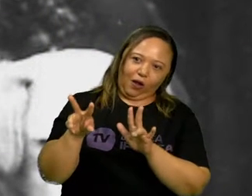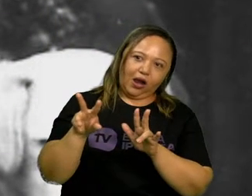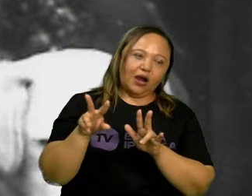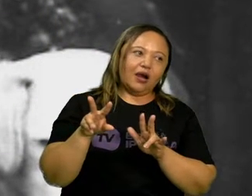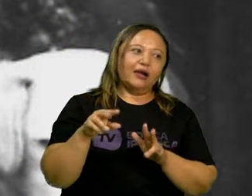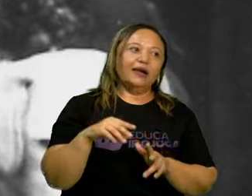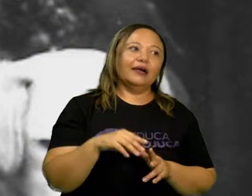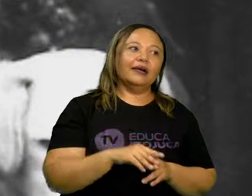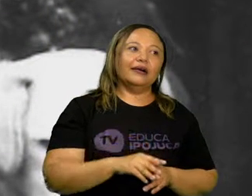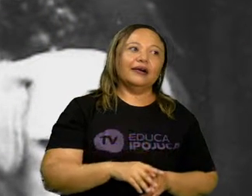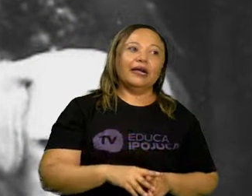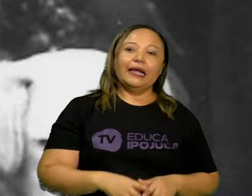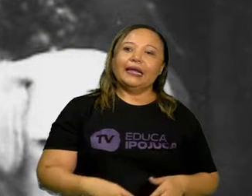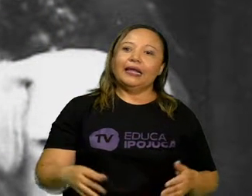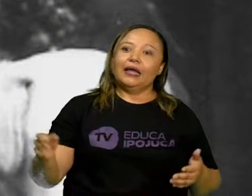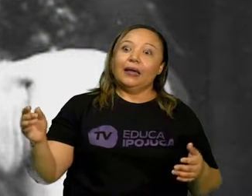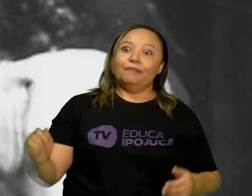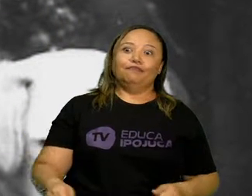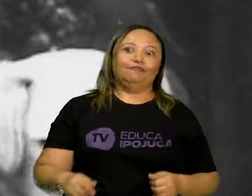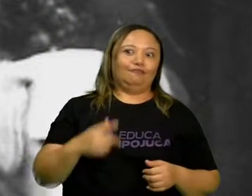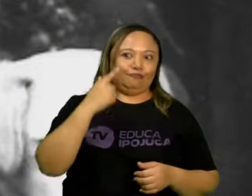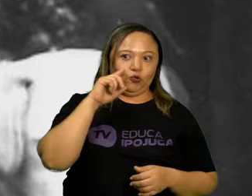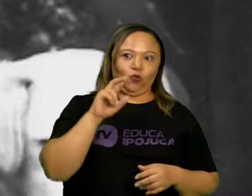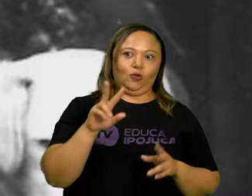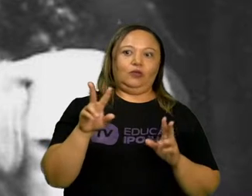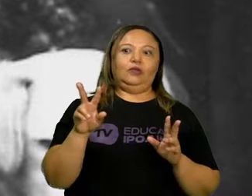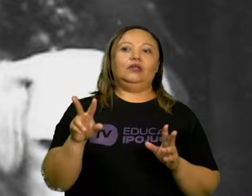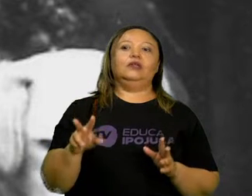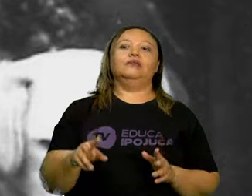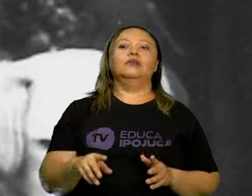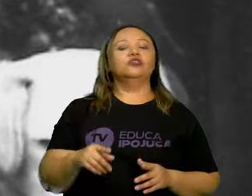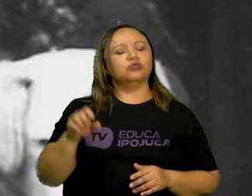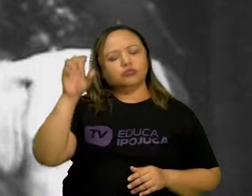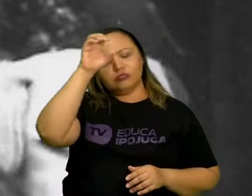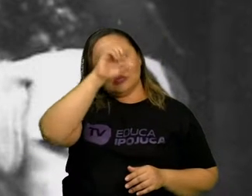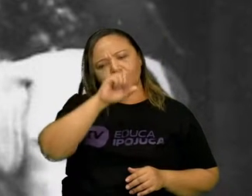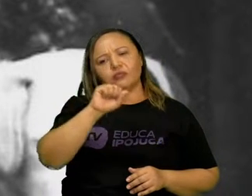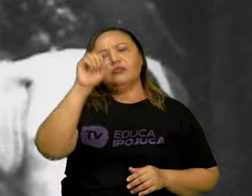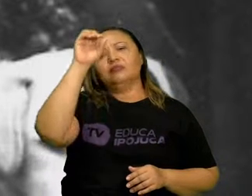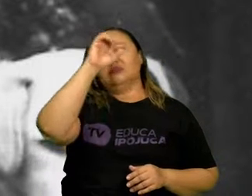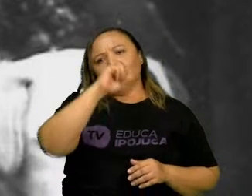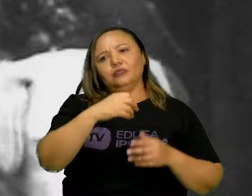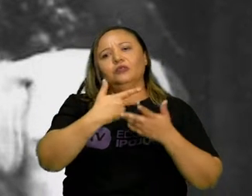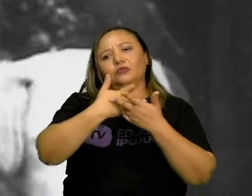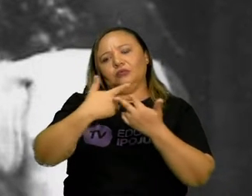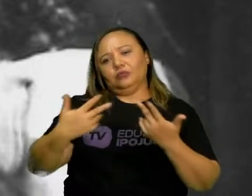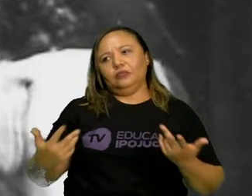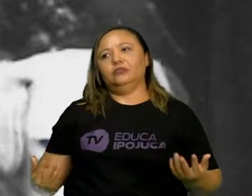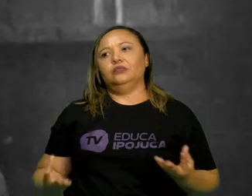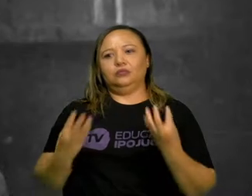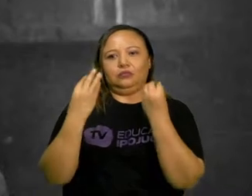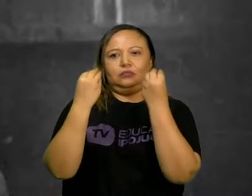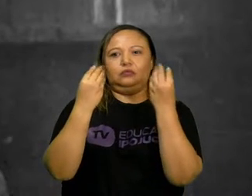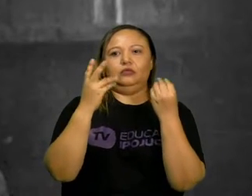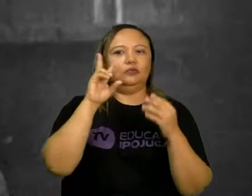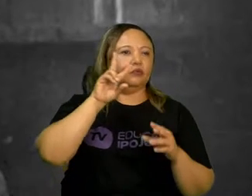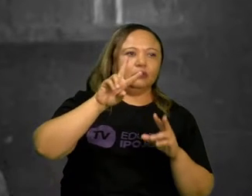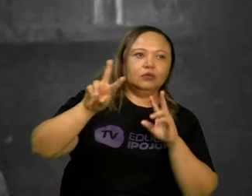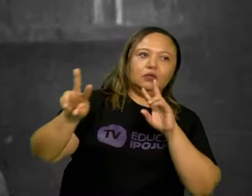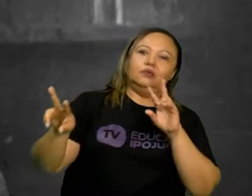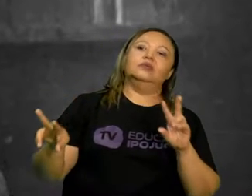olha que coisa poderosa. Quanta coisa a gente pode deduzir desse olhar, não é verdade?